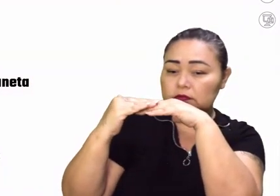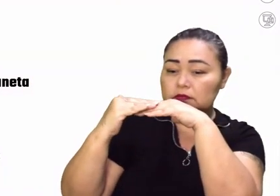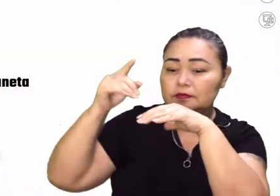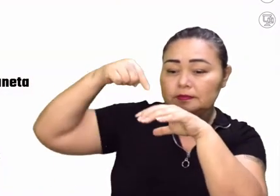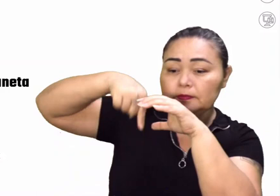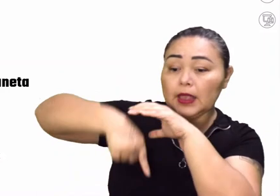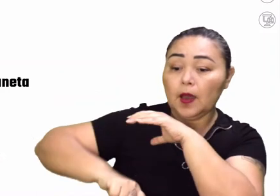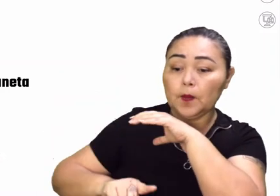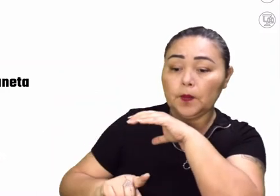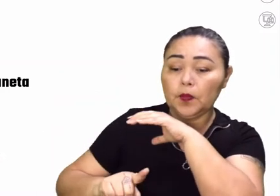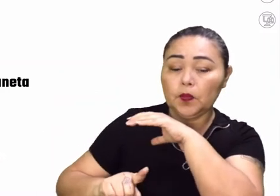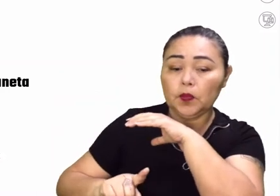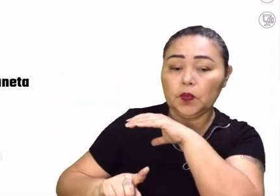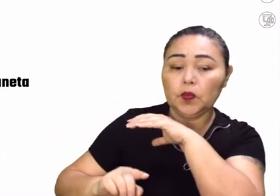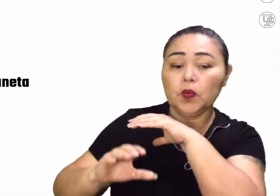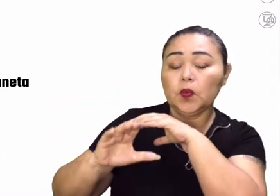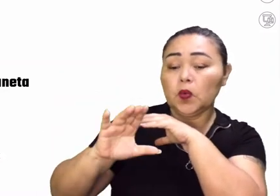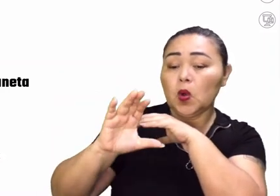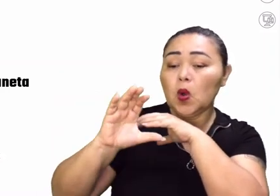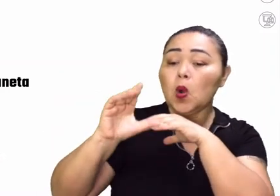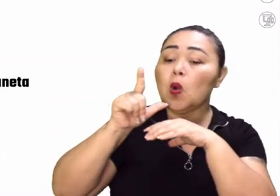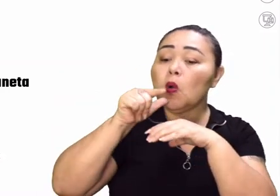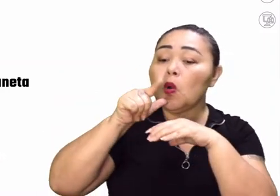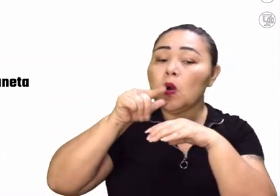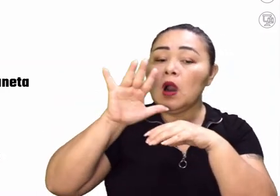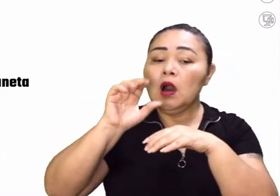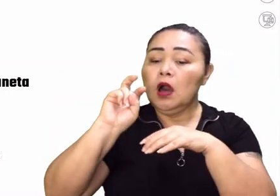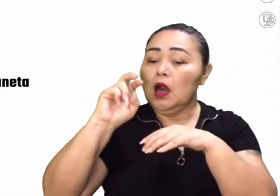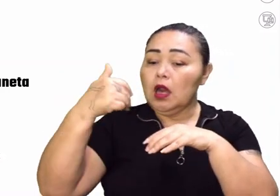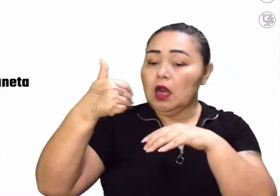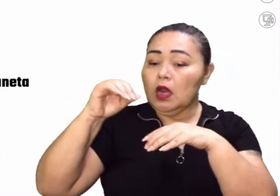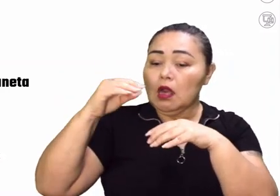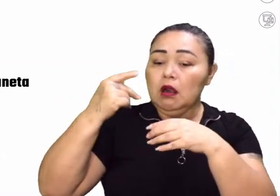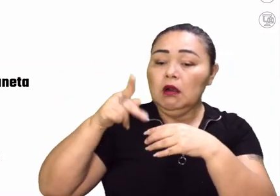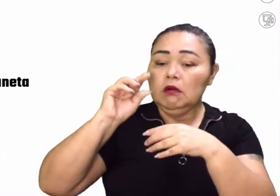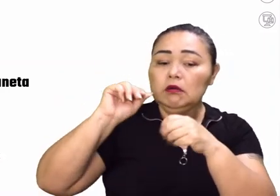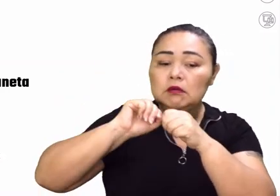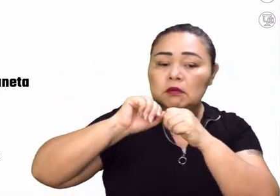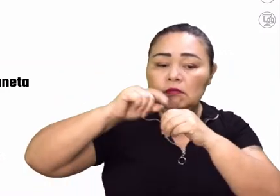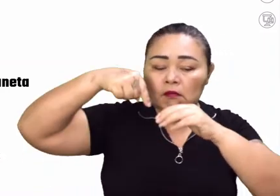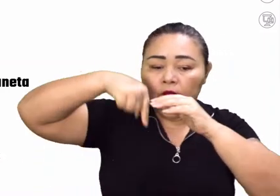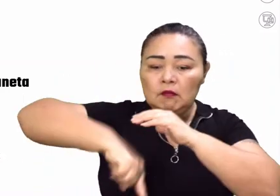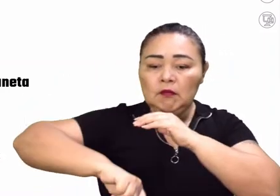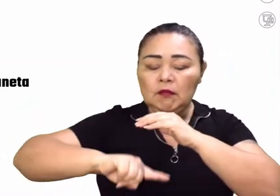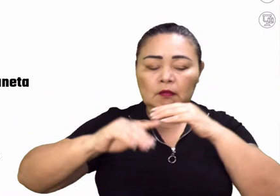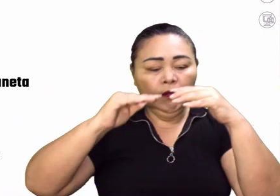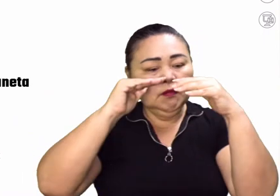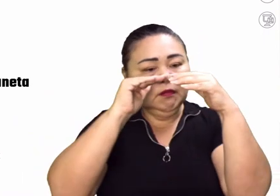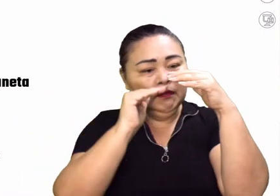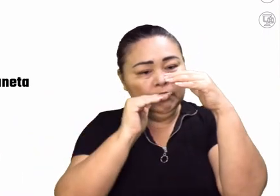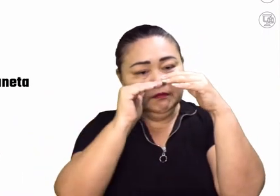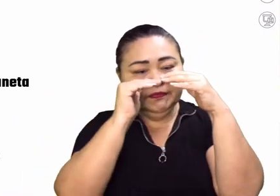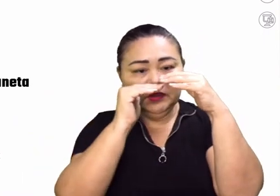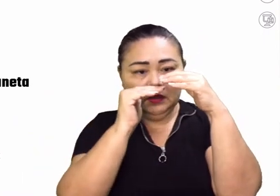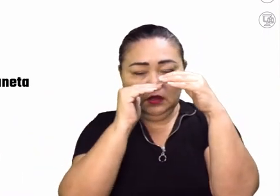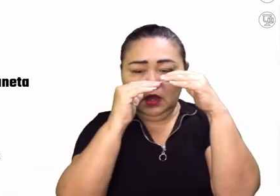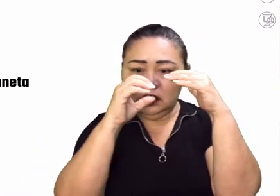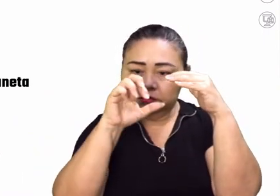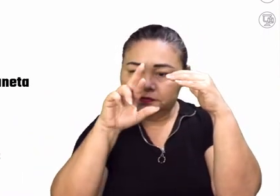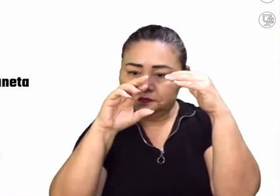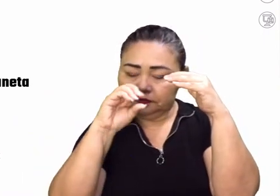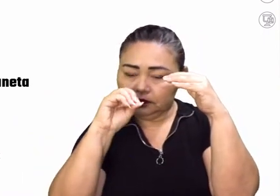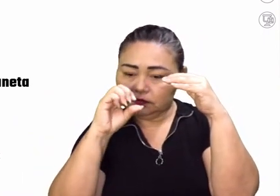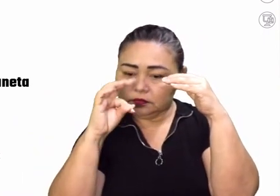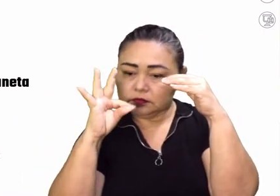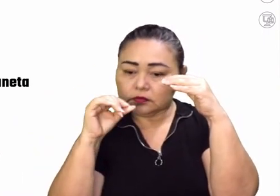a profundidade da Oceânica varia de cinco a 10 km e quando a gente fala de crosta um dado bem importante aí para